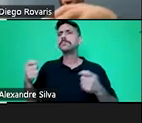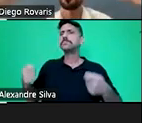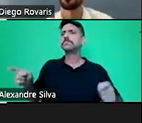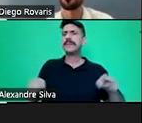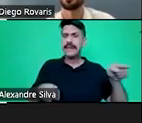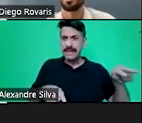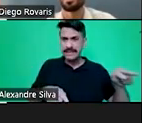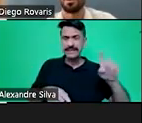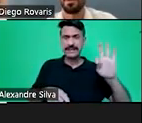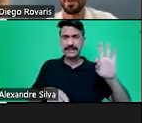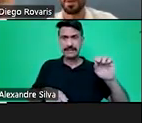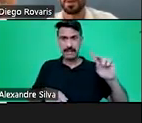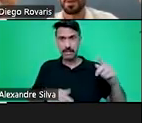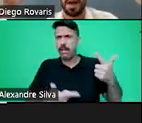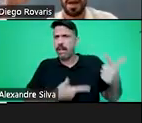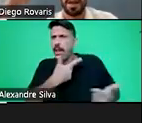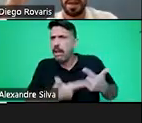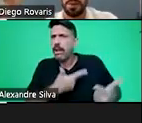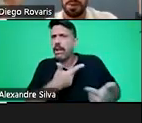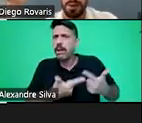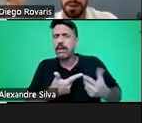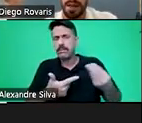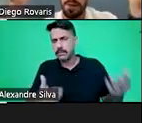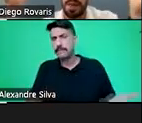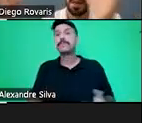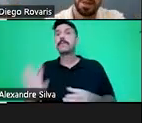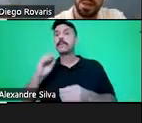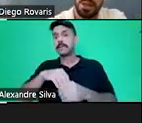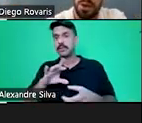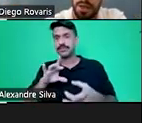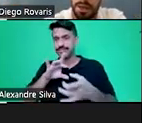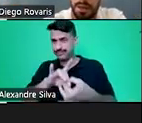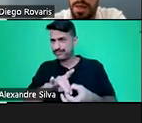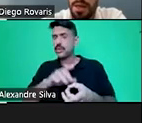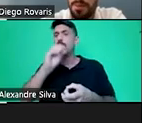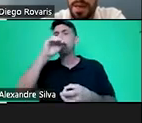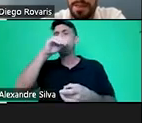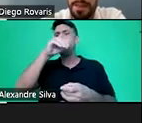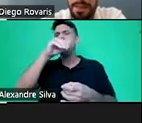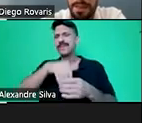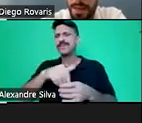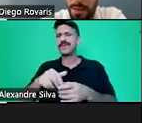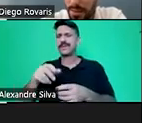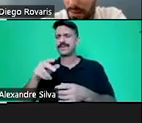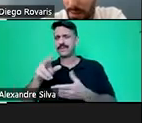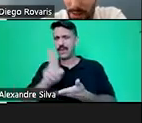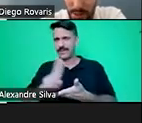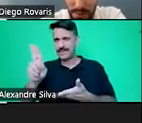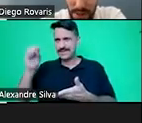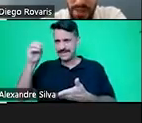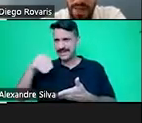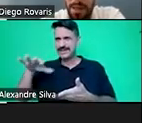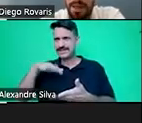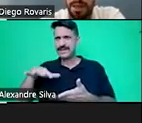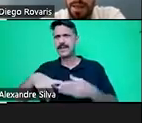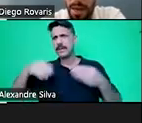bastante importante dentro do contexto acadêmico universitário, é que quando a gente olha para as desistências, a